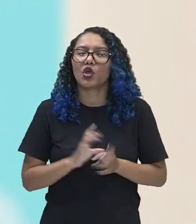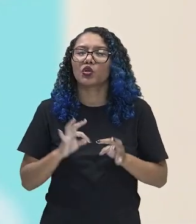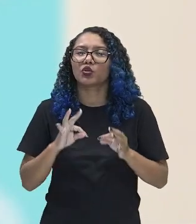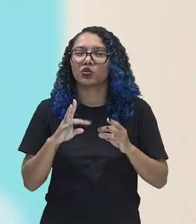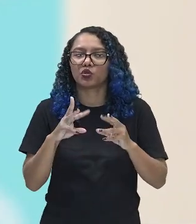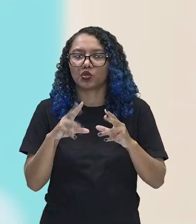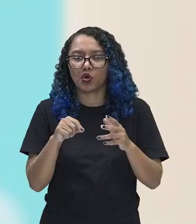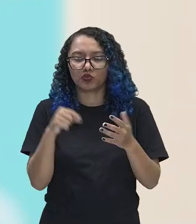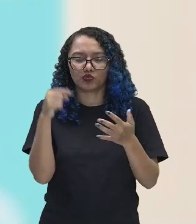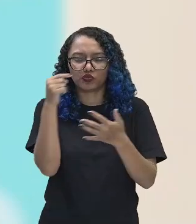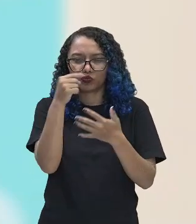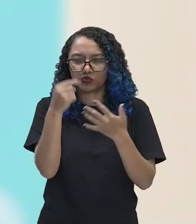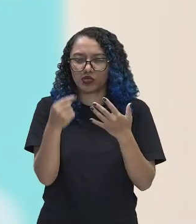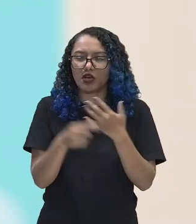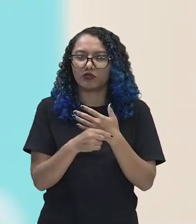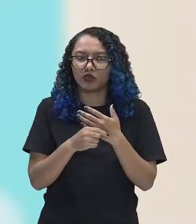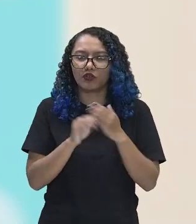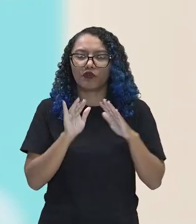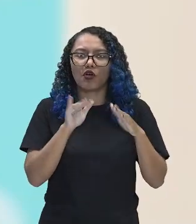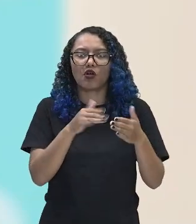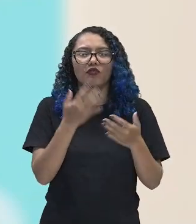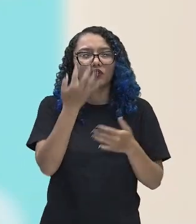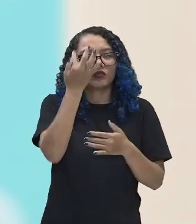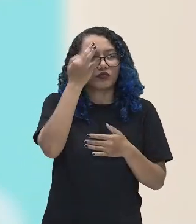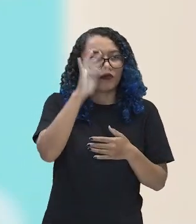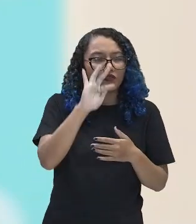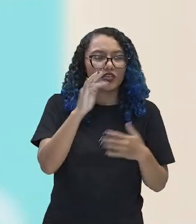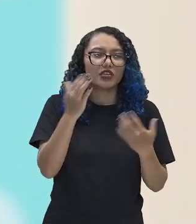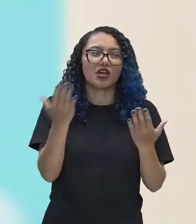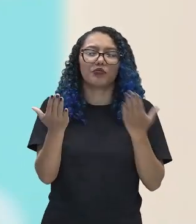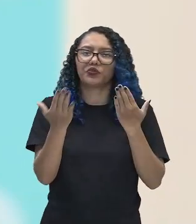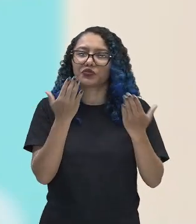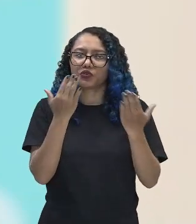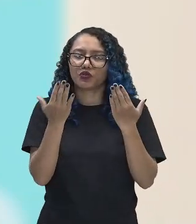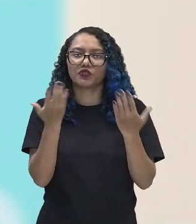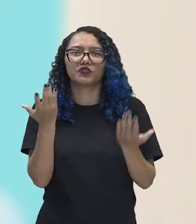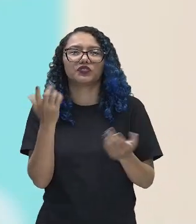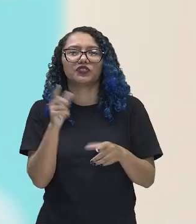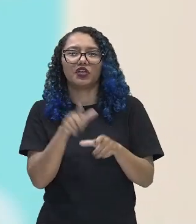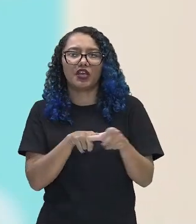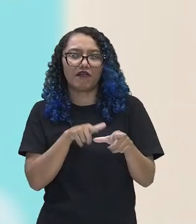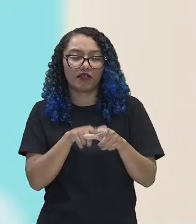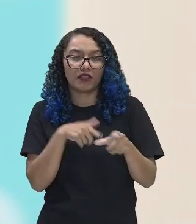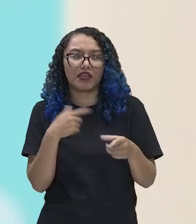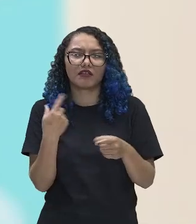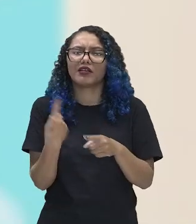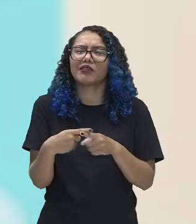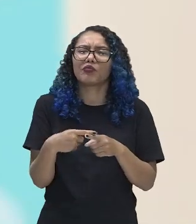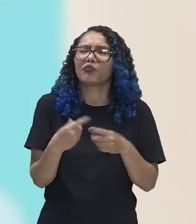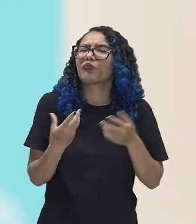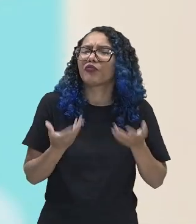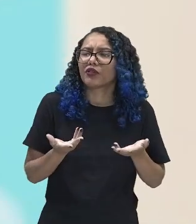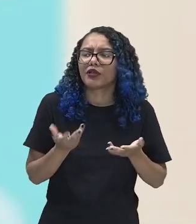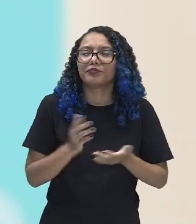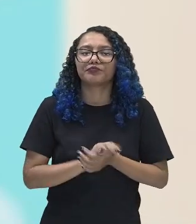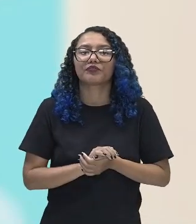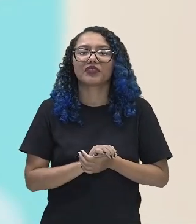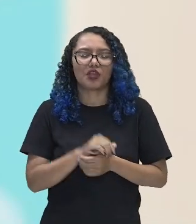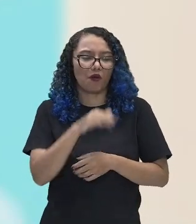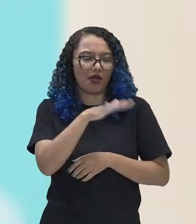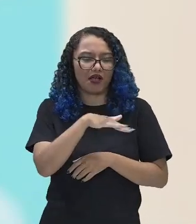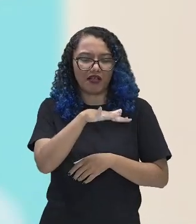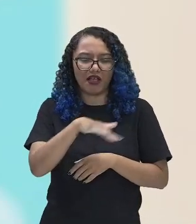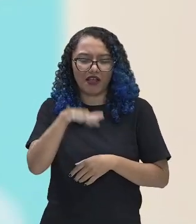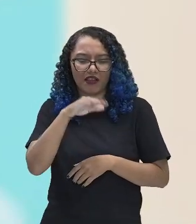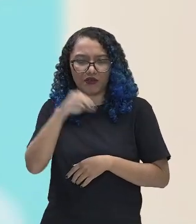ali ou para a filosofia, ou para a psicologia, ou para as letras, não é? Justamente, gente, porque todas essas áreas de